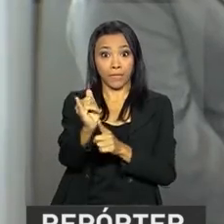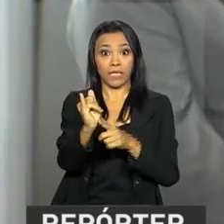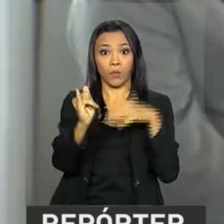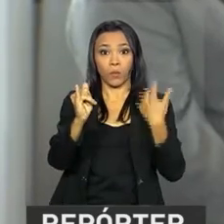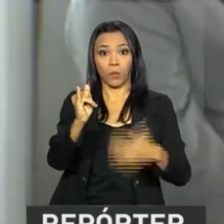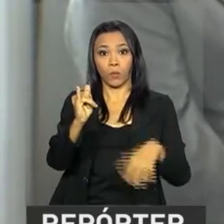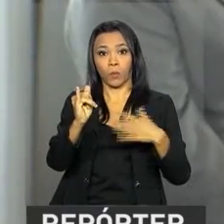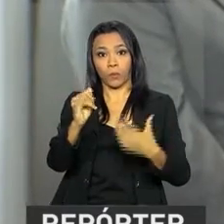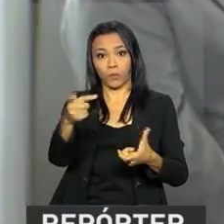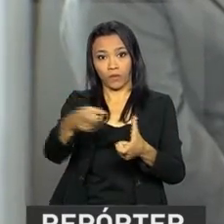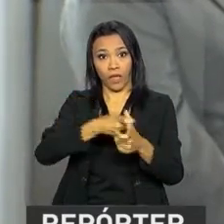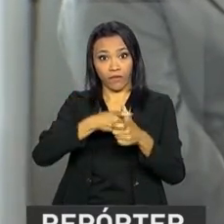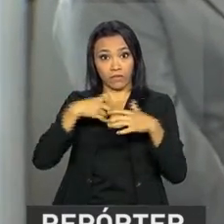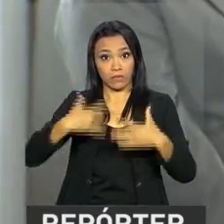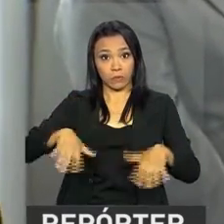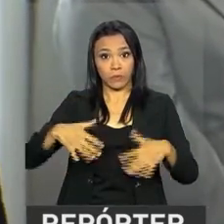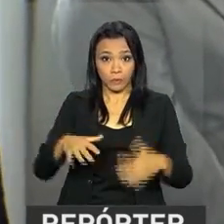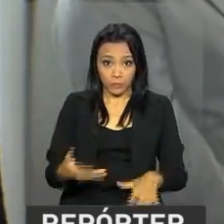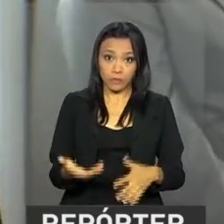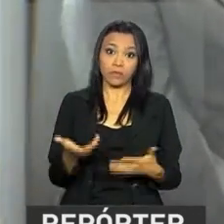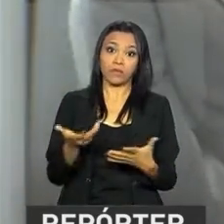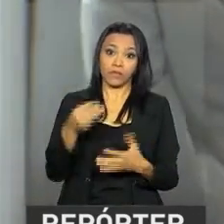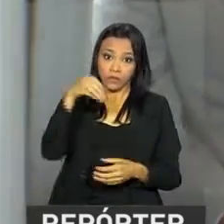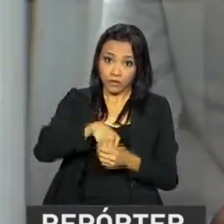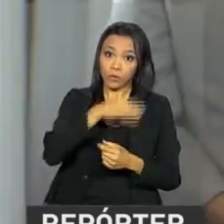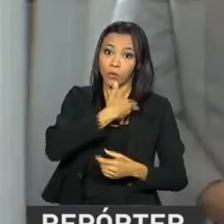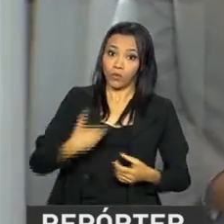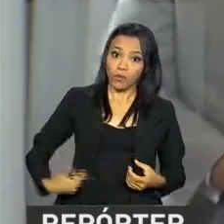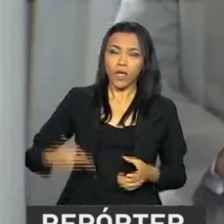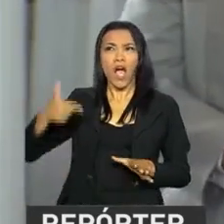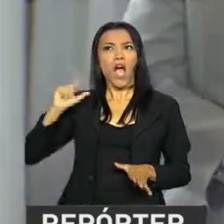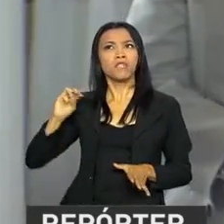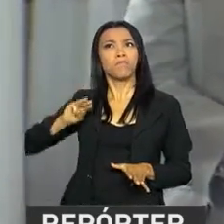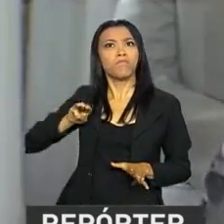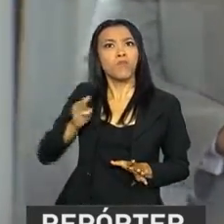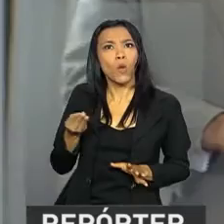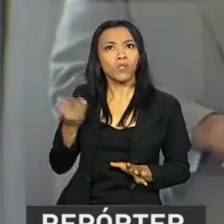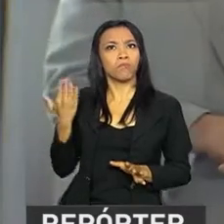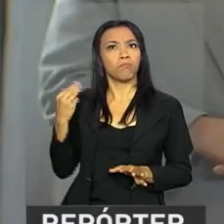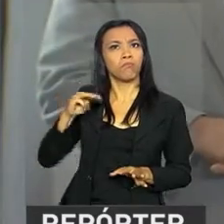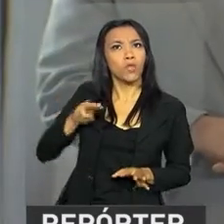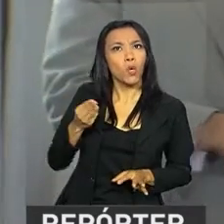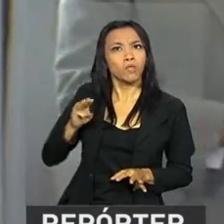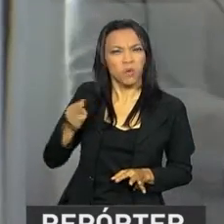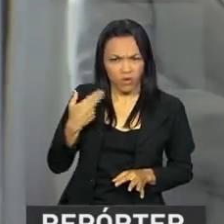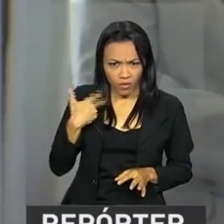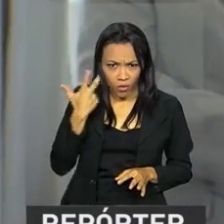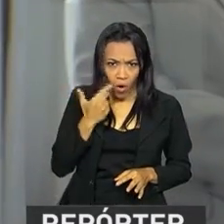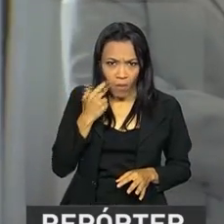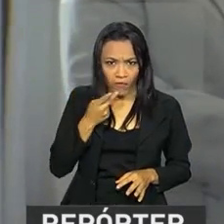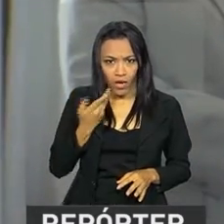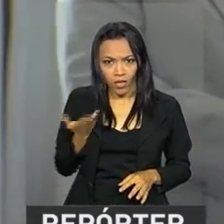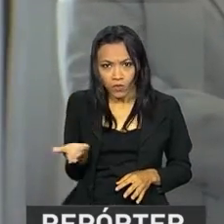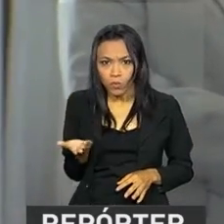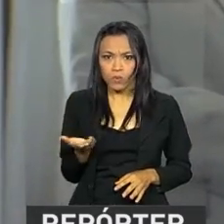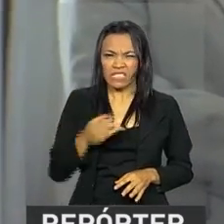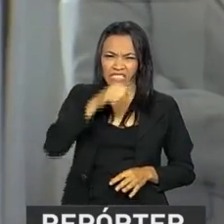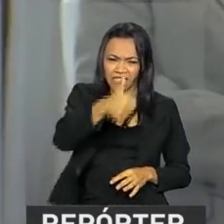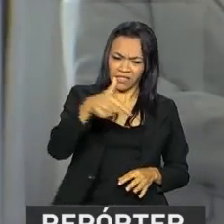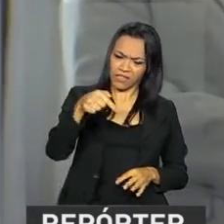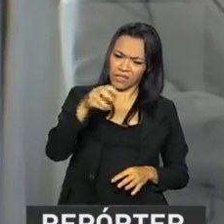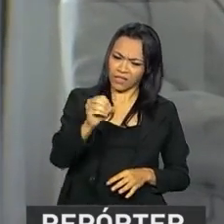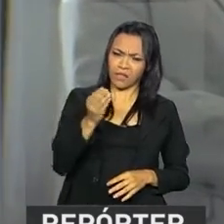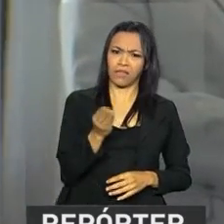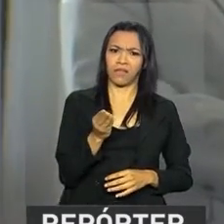acostumamos a falar em bilhões quando no passado se falava em milhões e nós achamos que é normal não é normal um 10 170 milhões